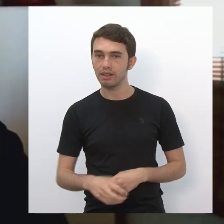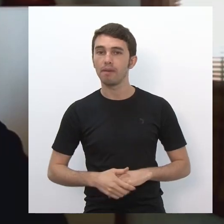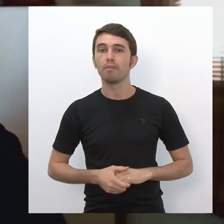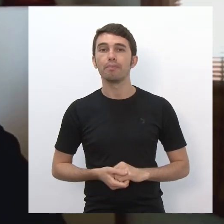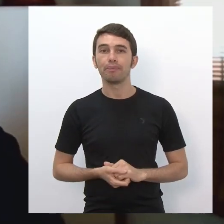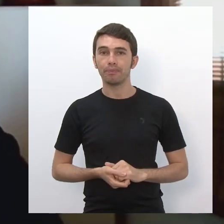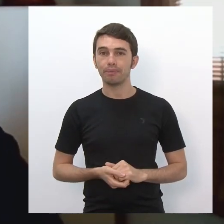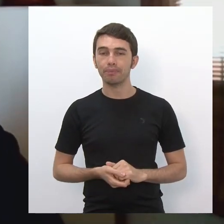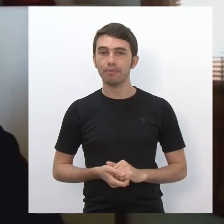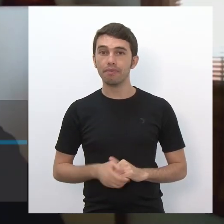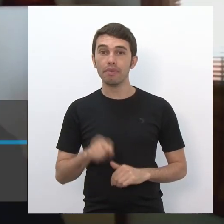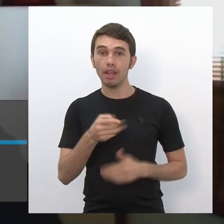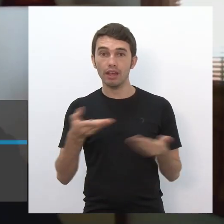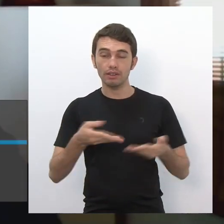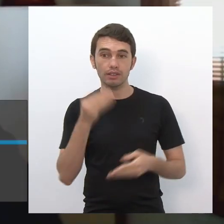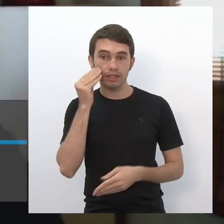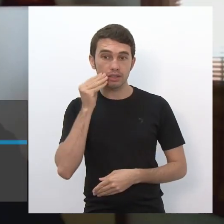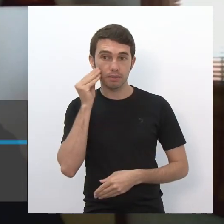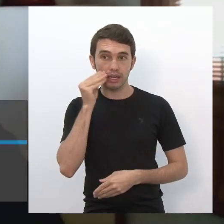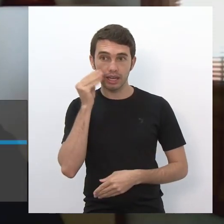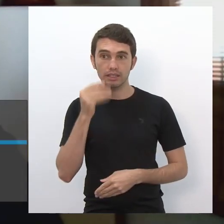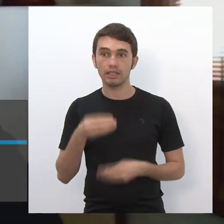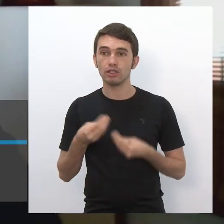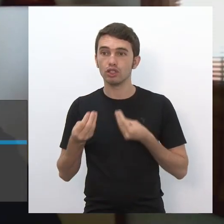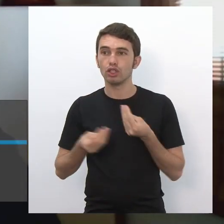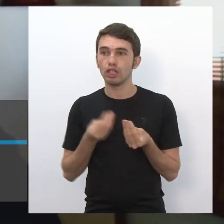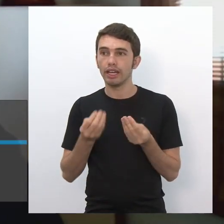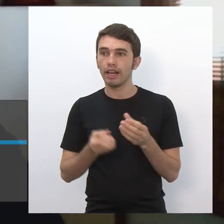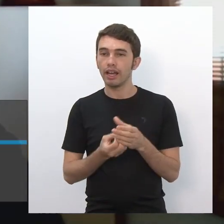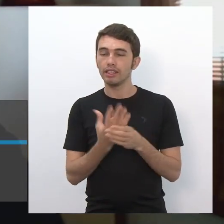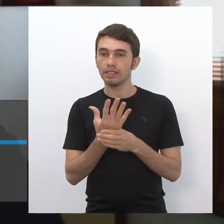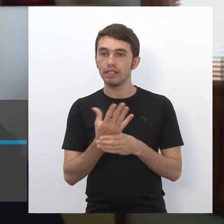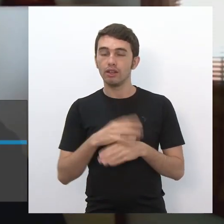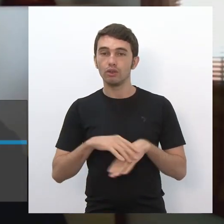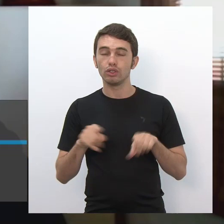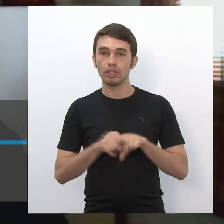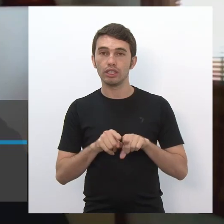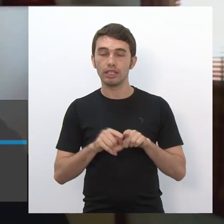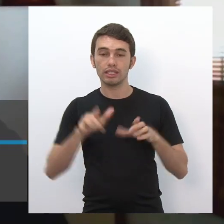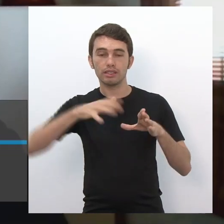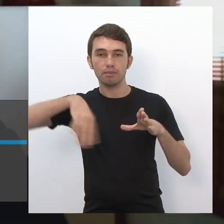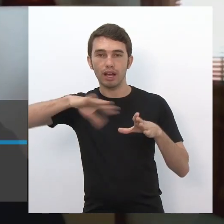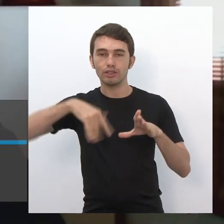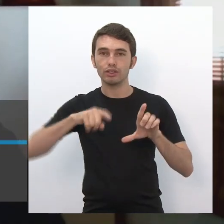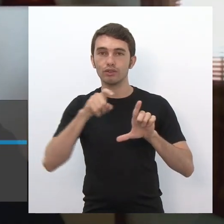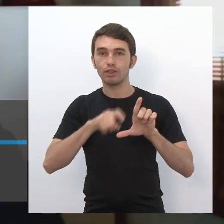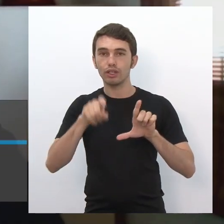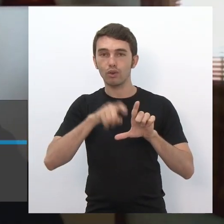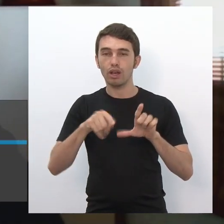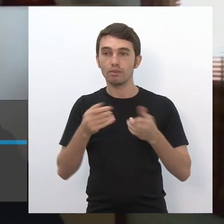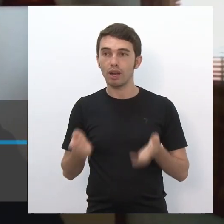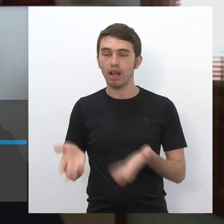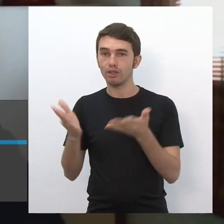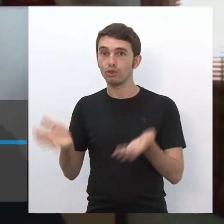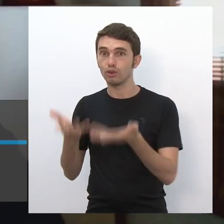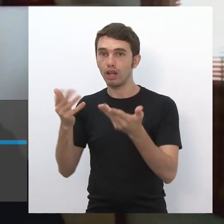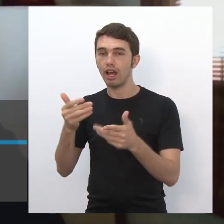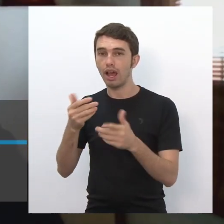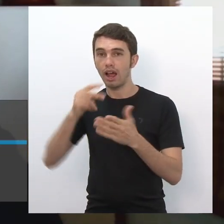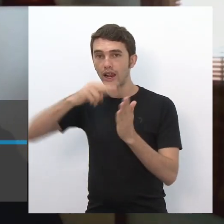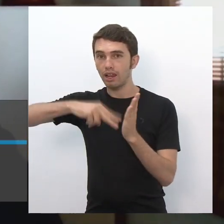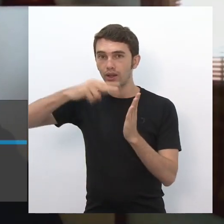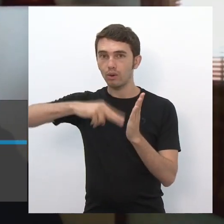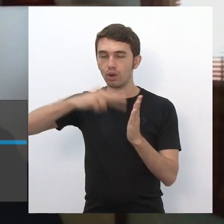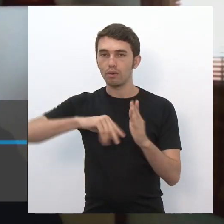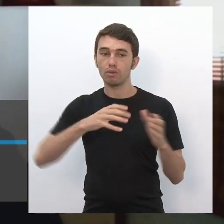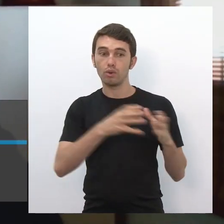vão conhecer experiências sobre a criação de espaços virtuais para a promoção da leitura, através de diferentes